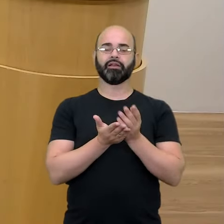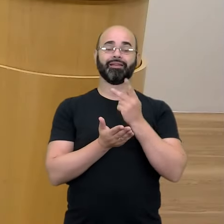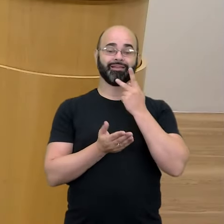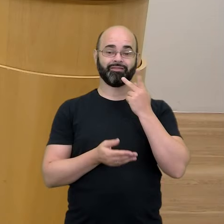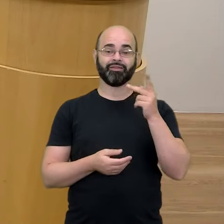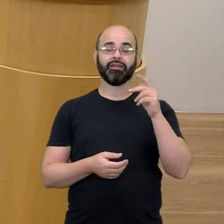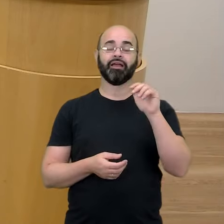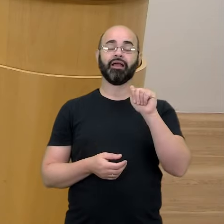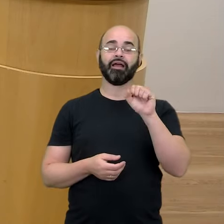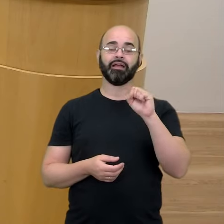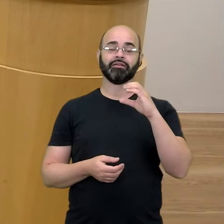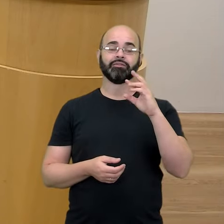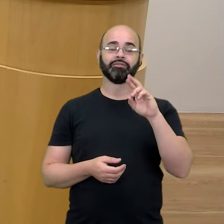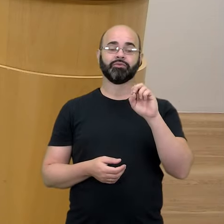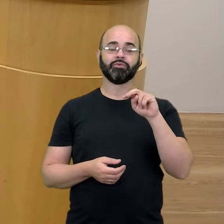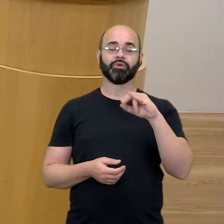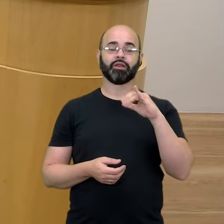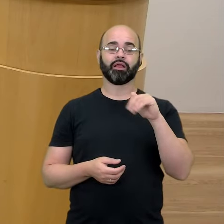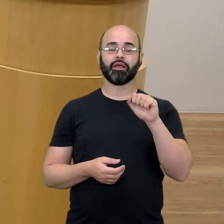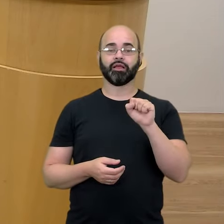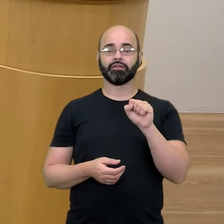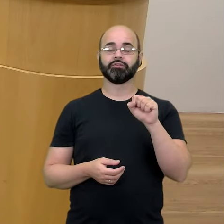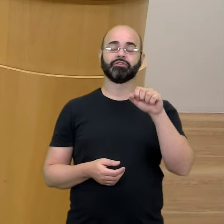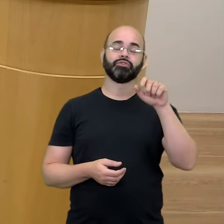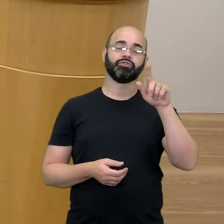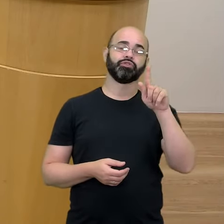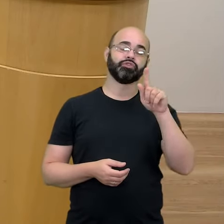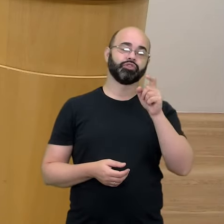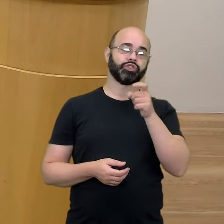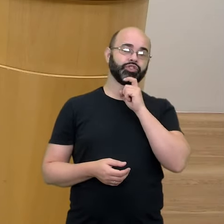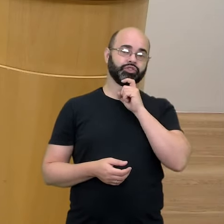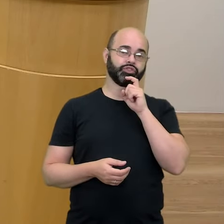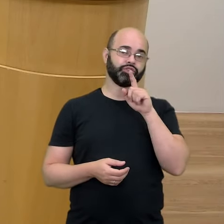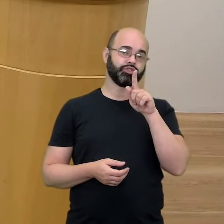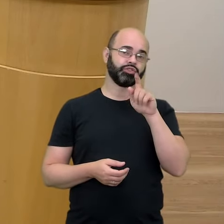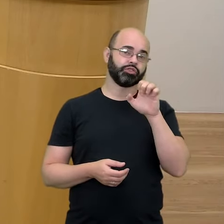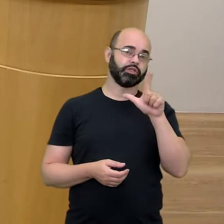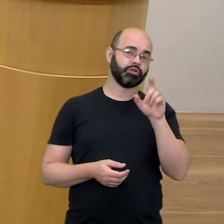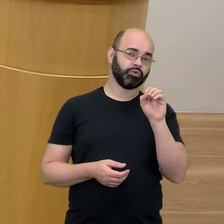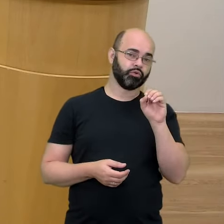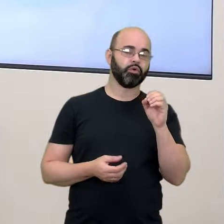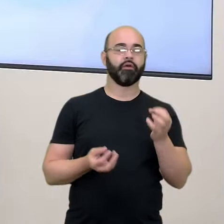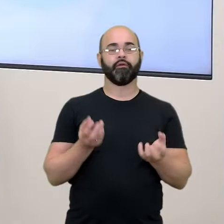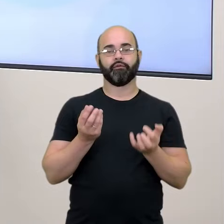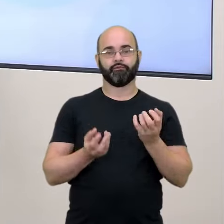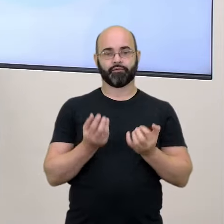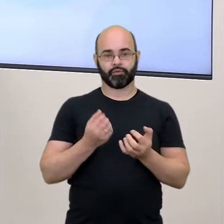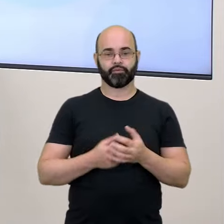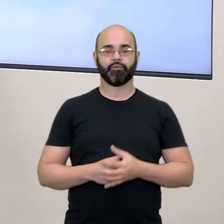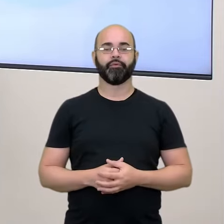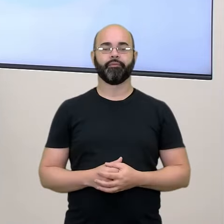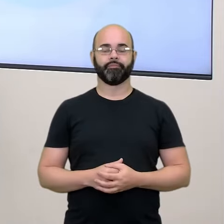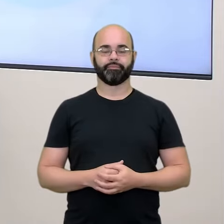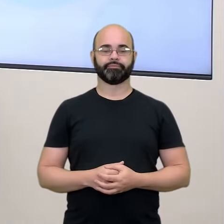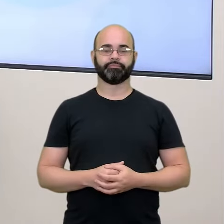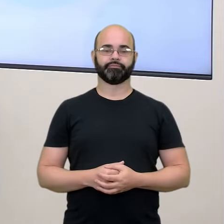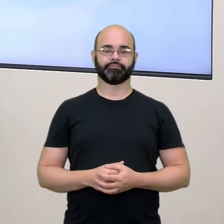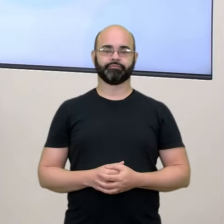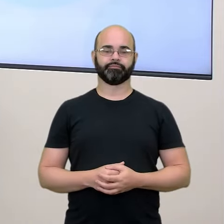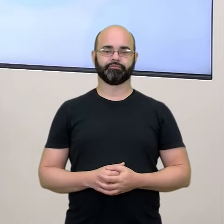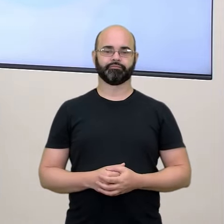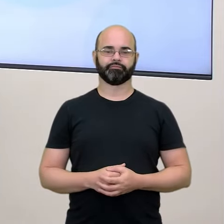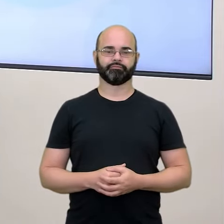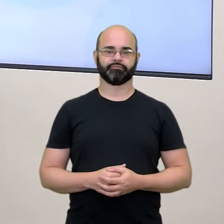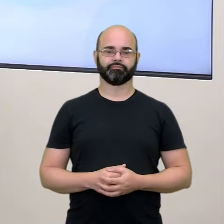As Crônicas de Gelo e Fogo. Então, As Crônicas de Gelo e Fogo é um livro que